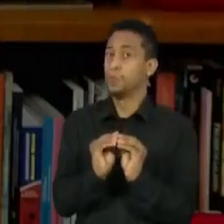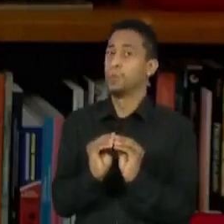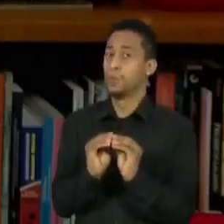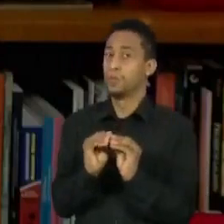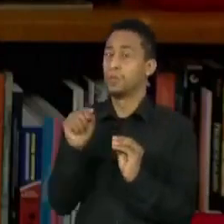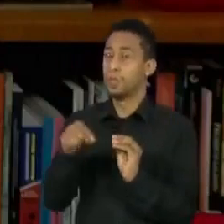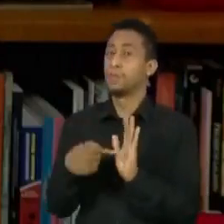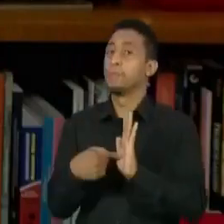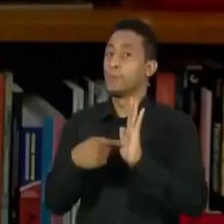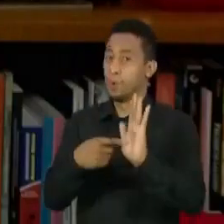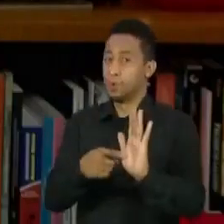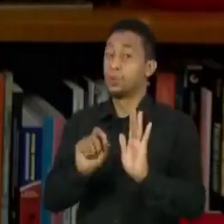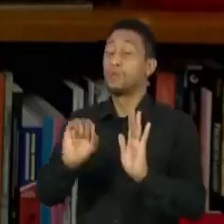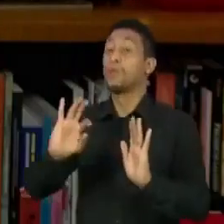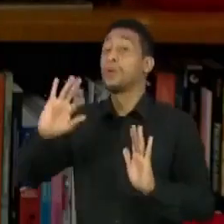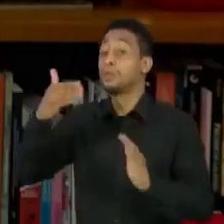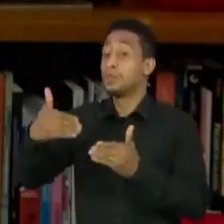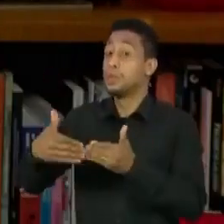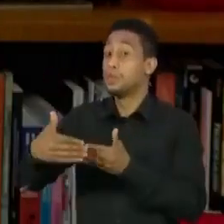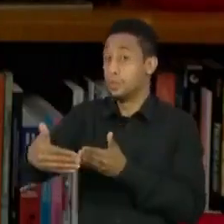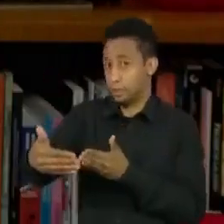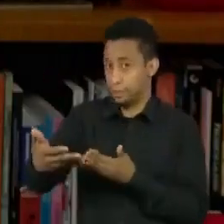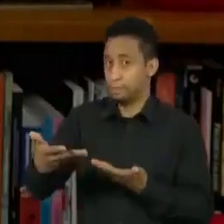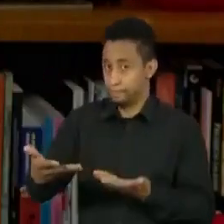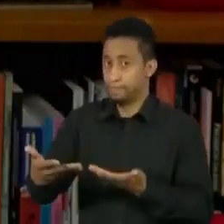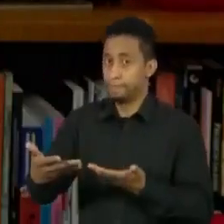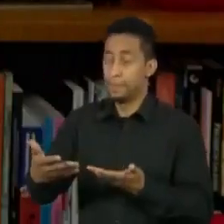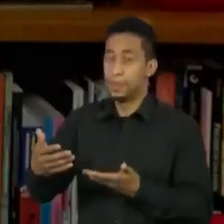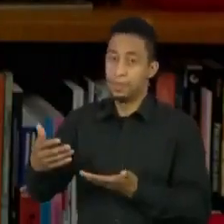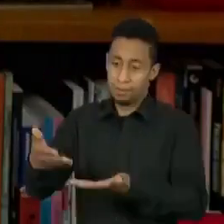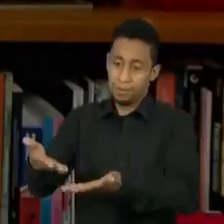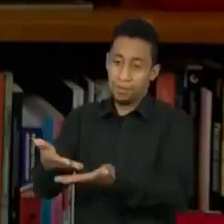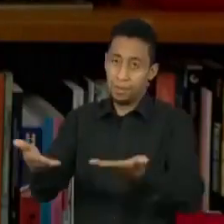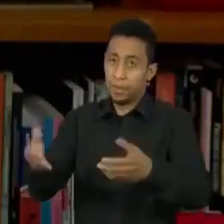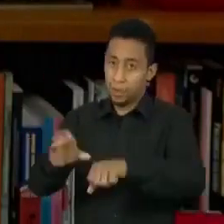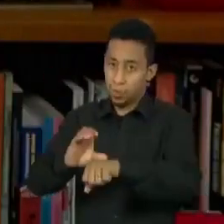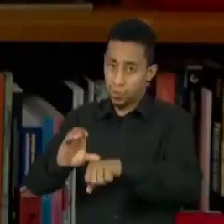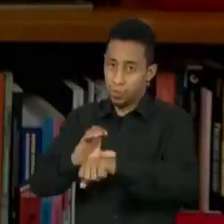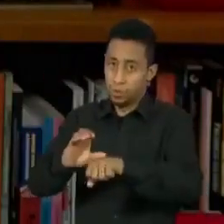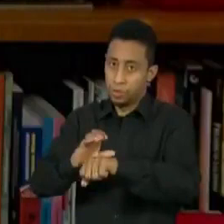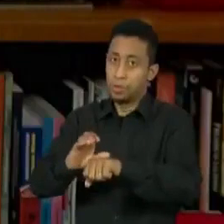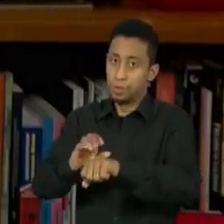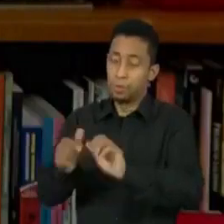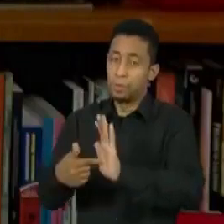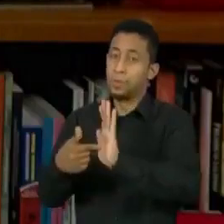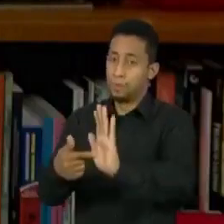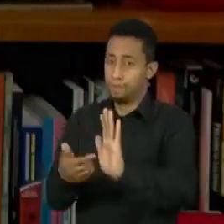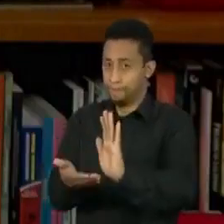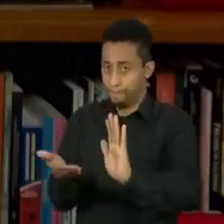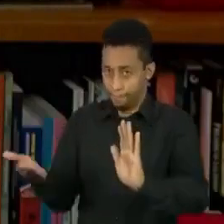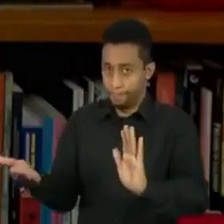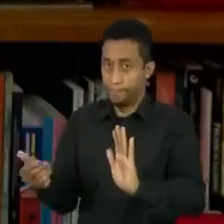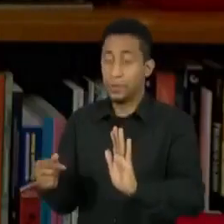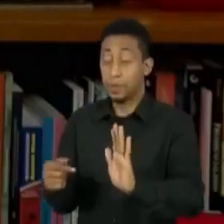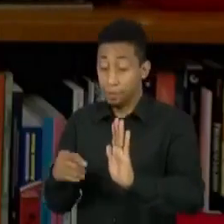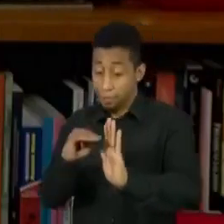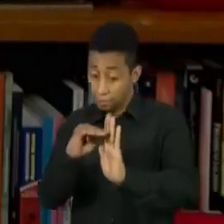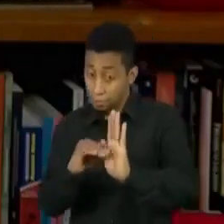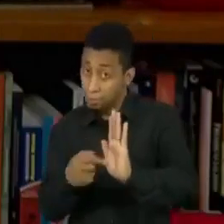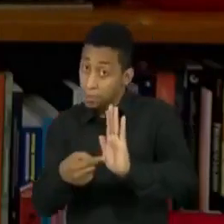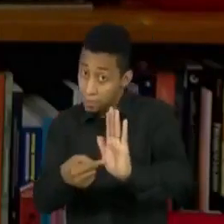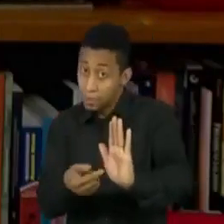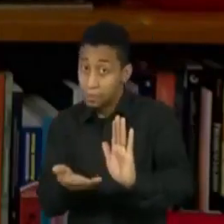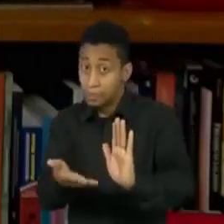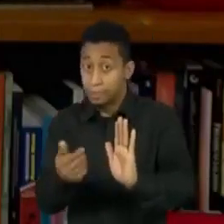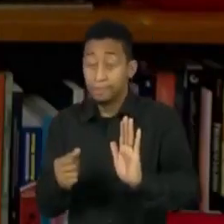se conter materialmente nos dispositivos no corpo de dispositivo da Constituição nesse preâmbulo está dito